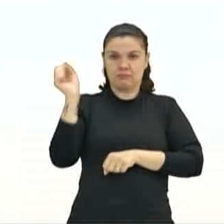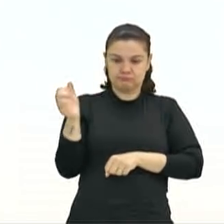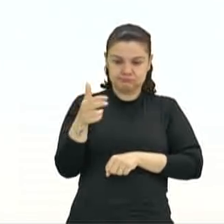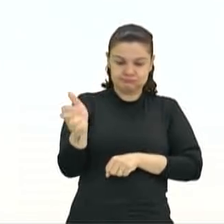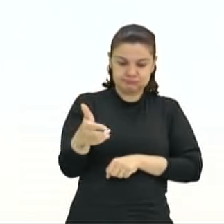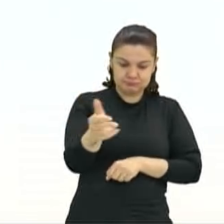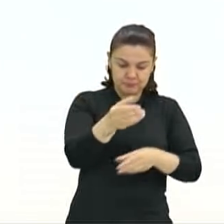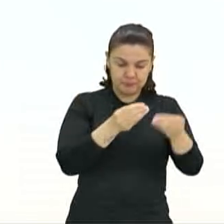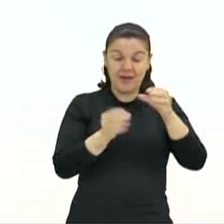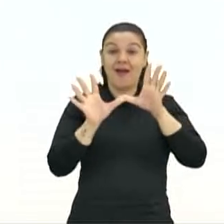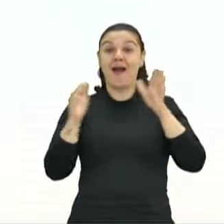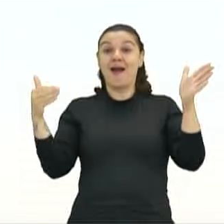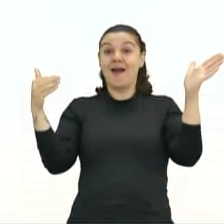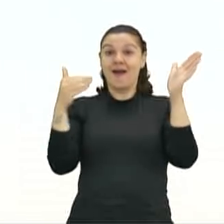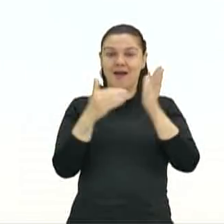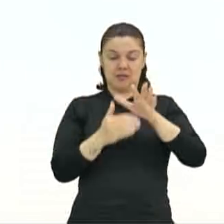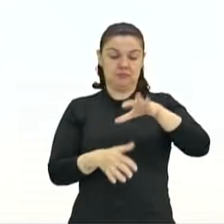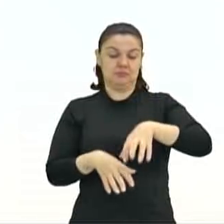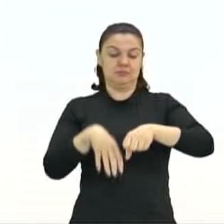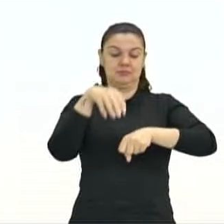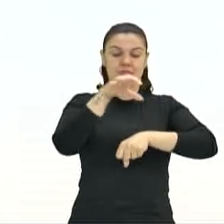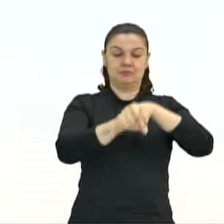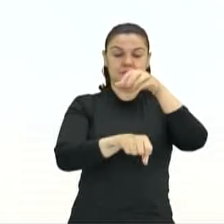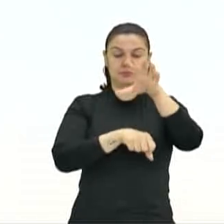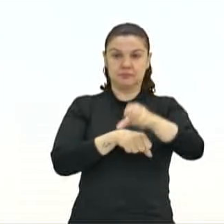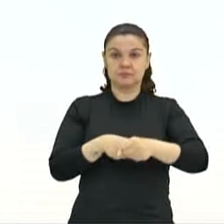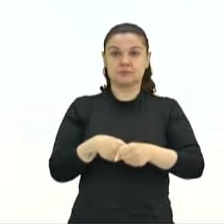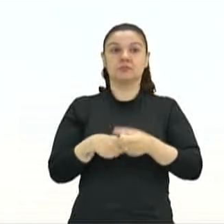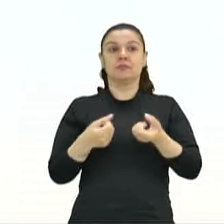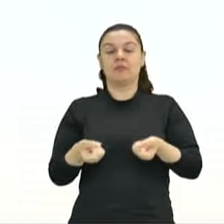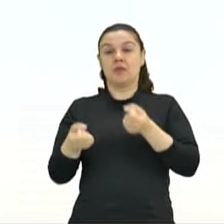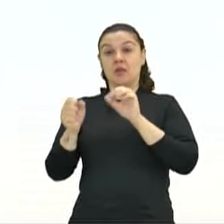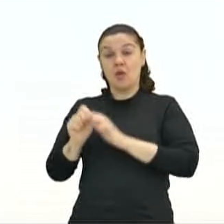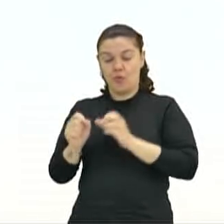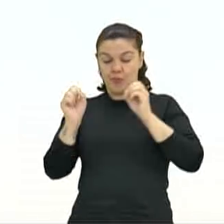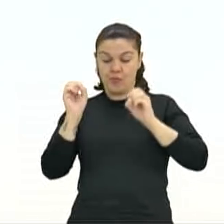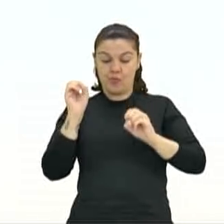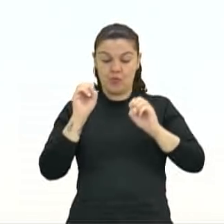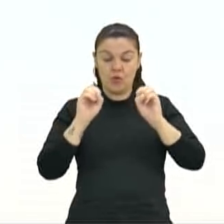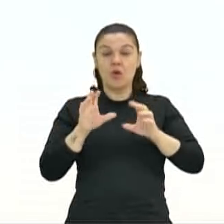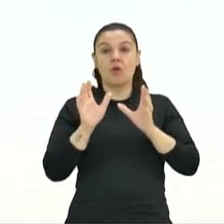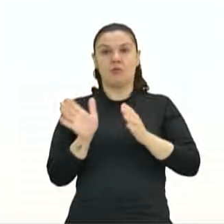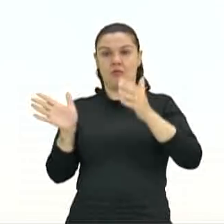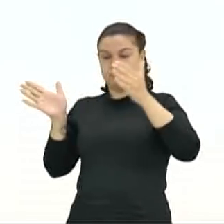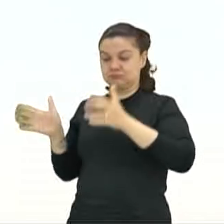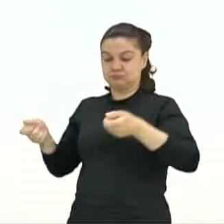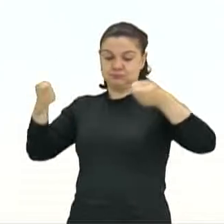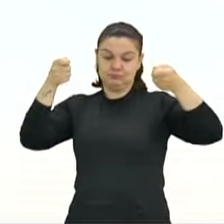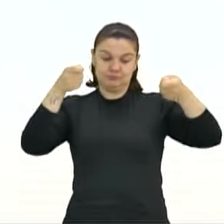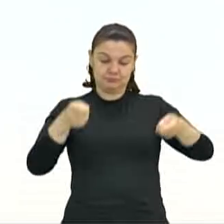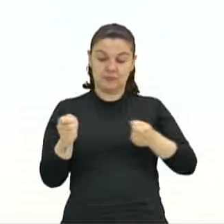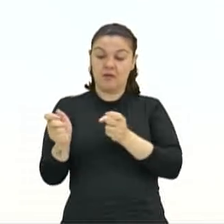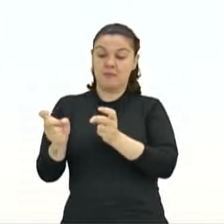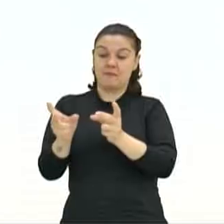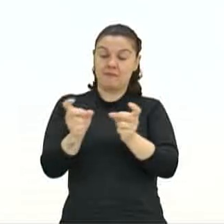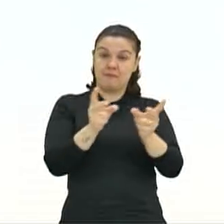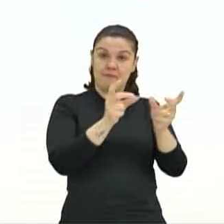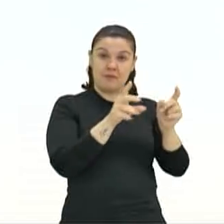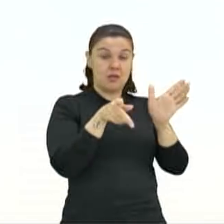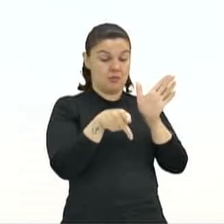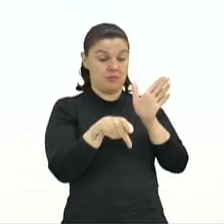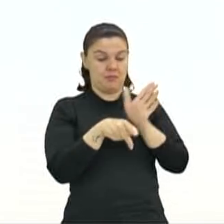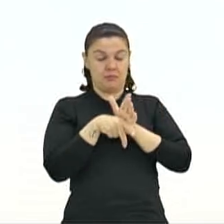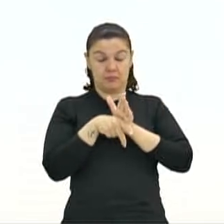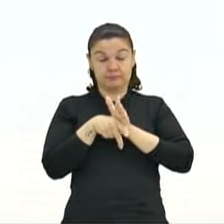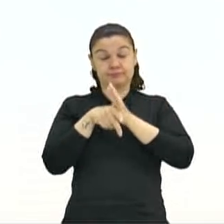a colheita. A colocação de produtos vegetais para uso e venda no mercado, tudo isso é